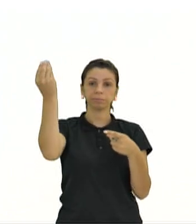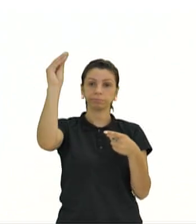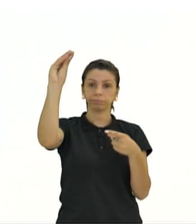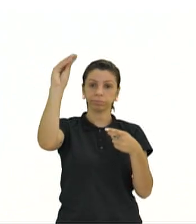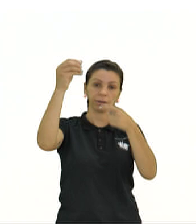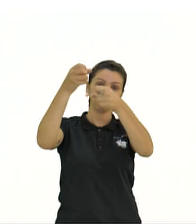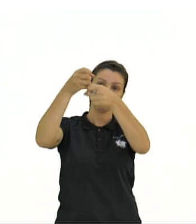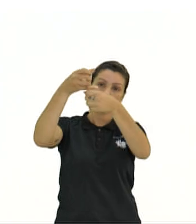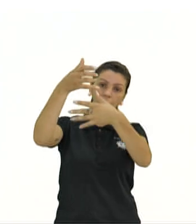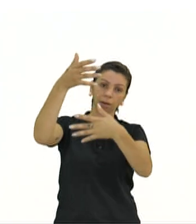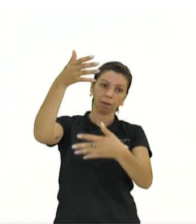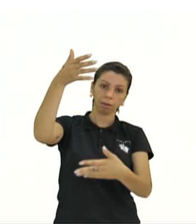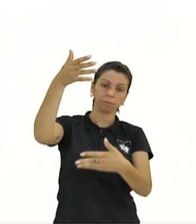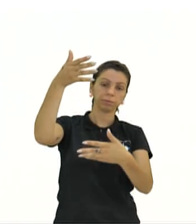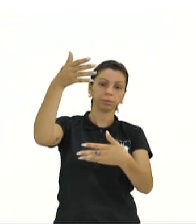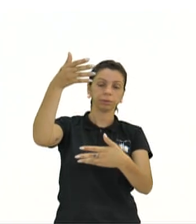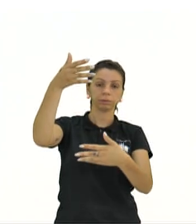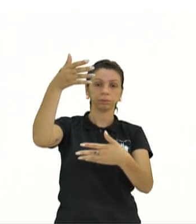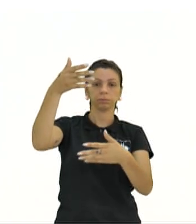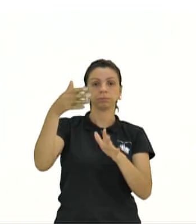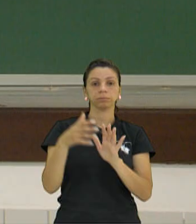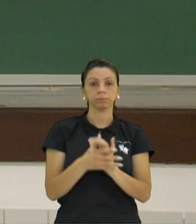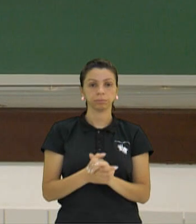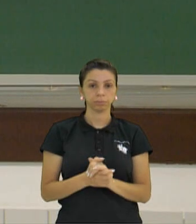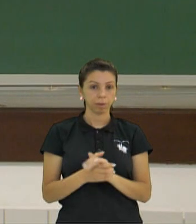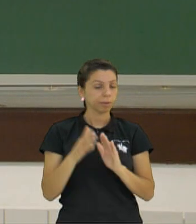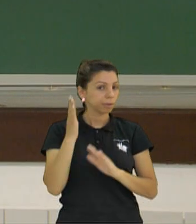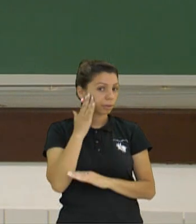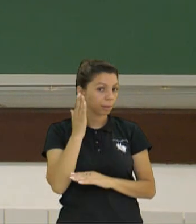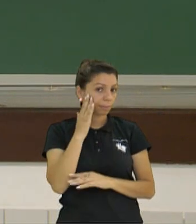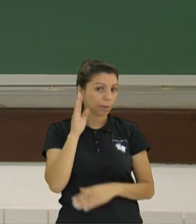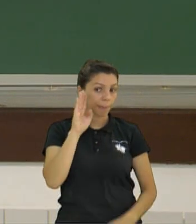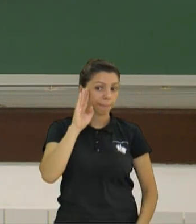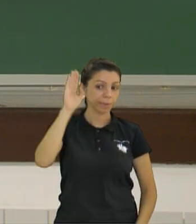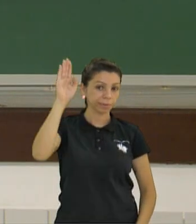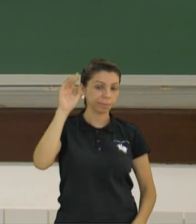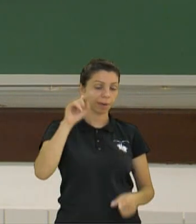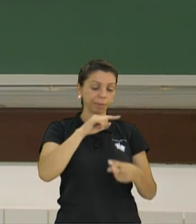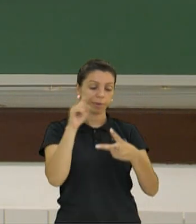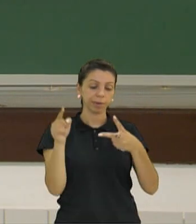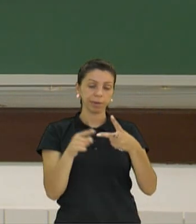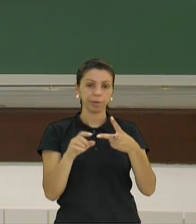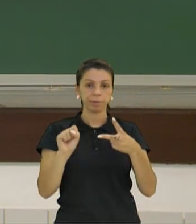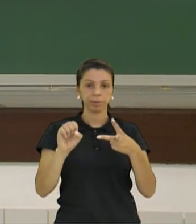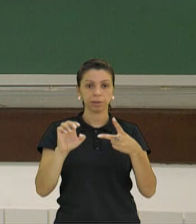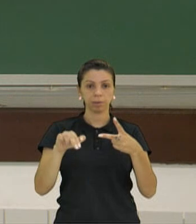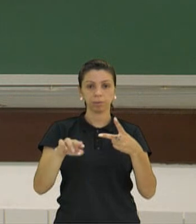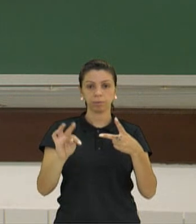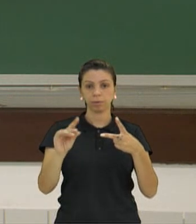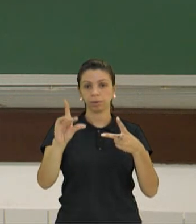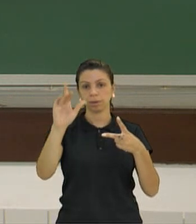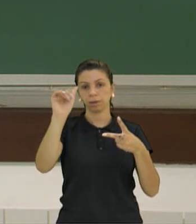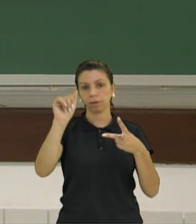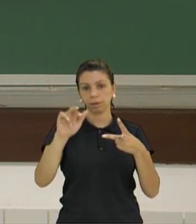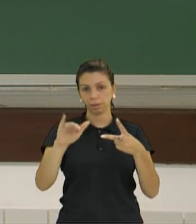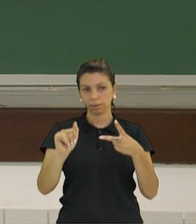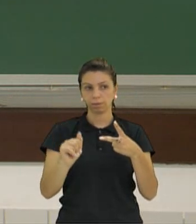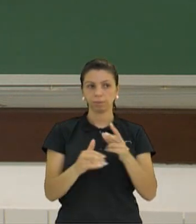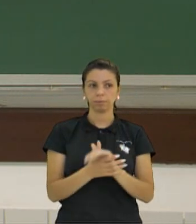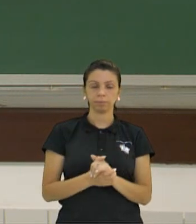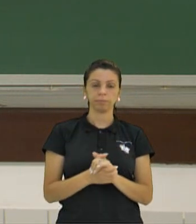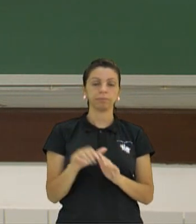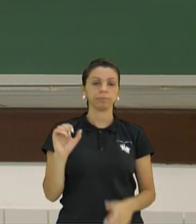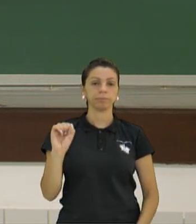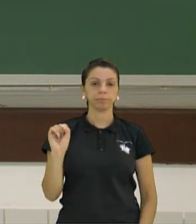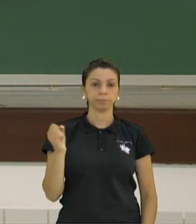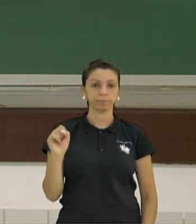ideias secundárias vão se agregando à principal. Você tem que saber o que é principal e o que é secundário, ok?